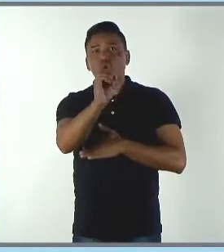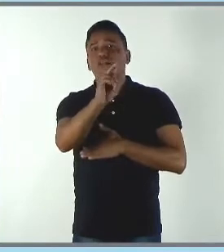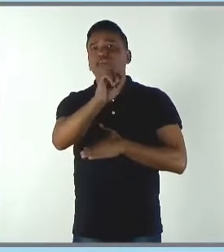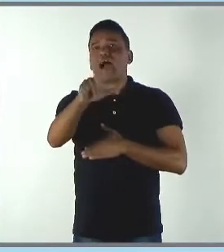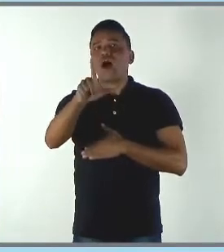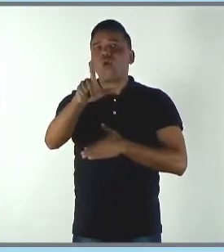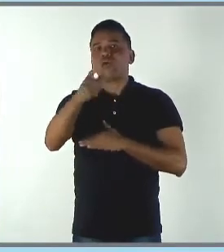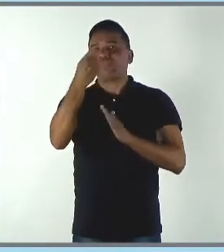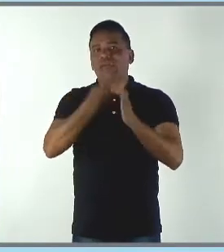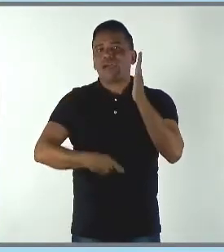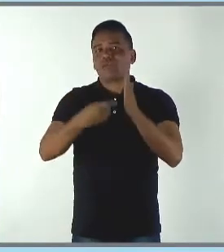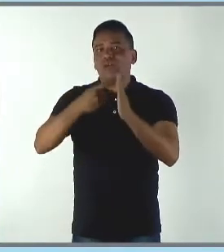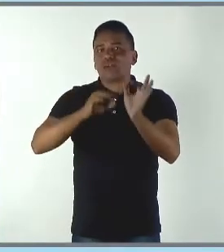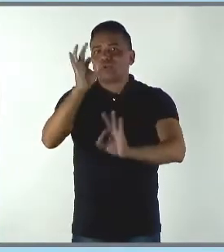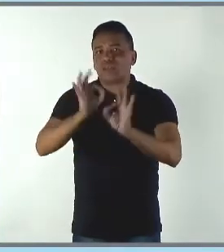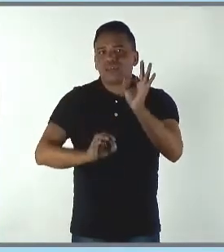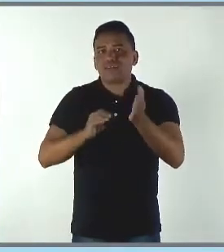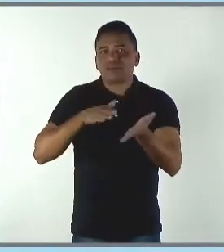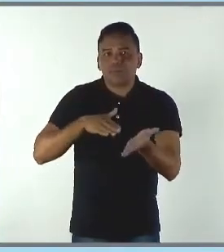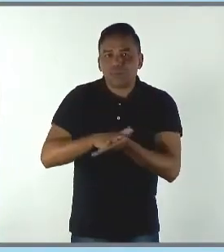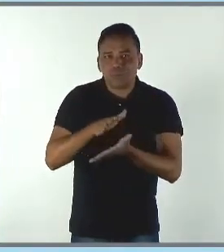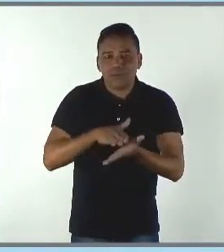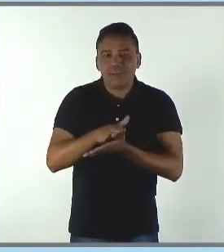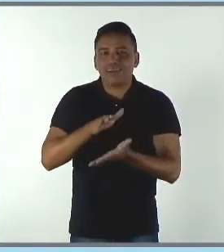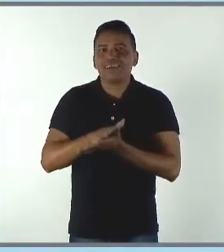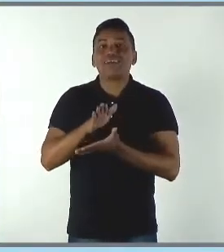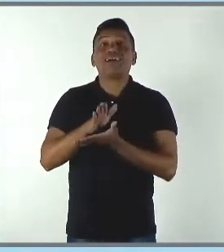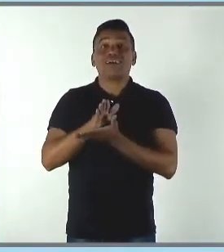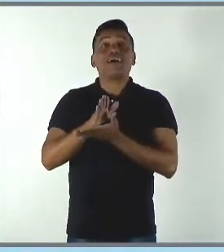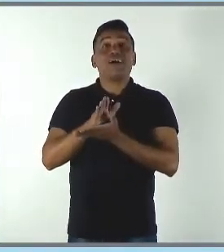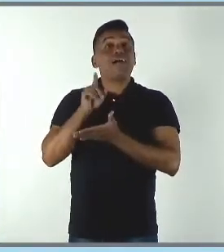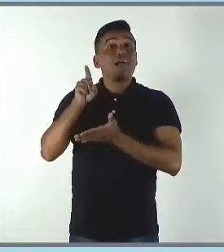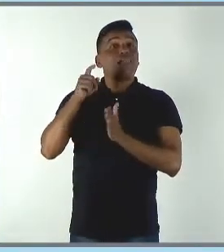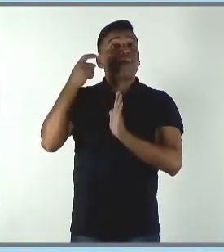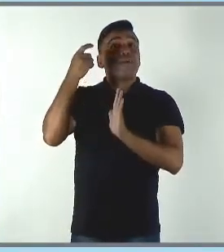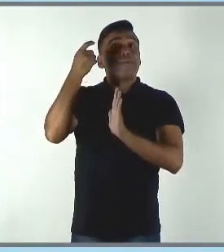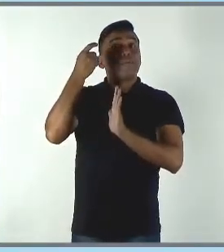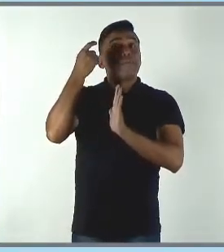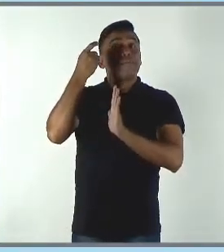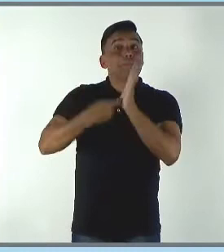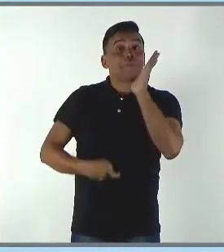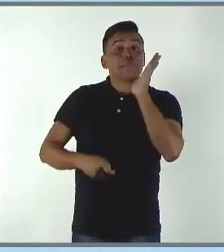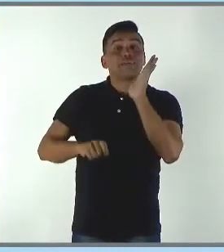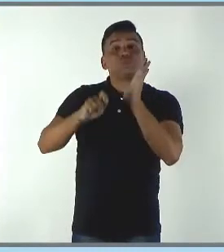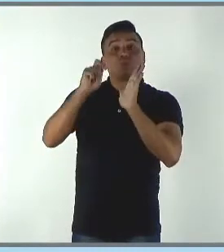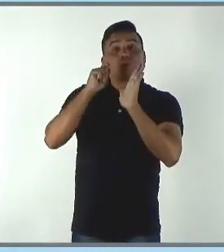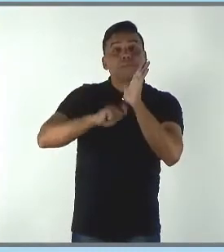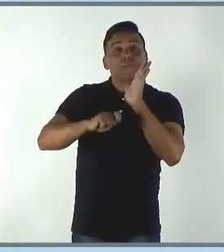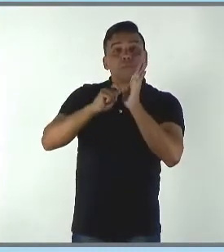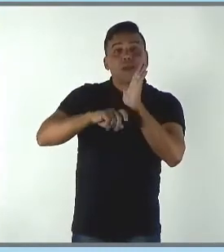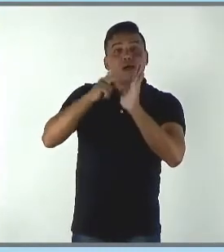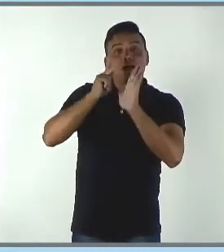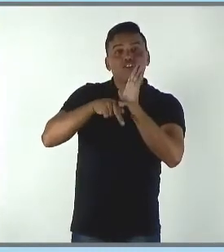que subscreve, então, sobre o escrito, um projeto de país que, naquele momento, tem poucas pessoas